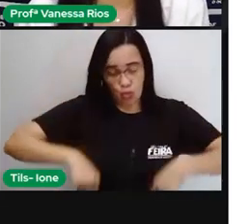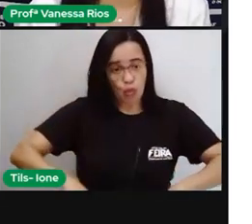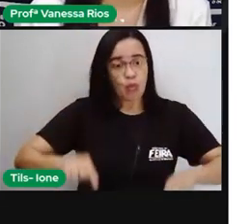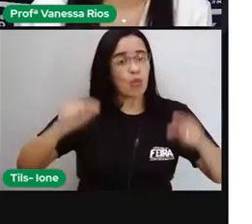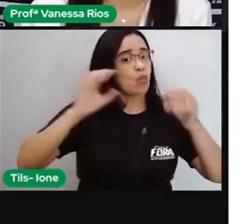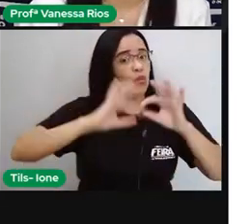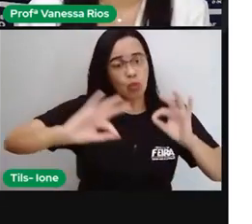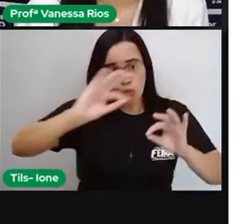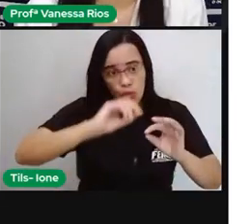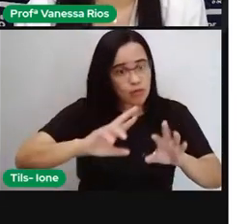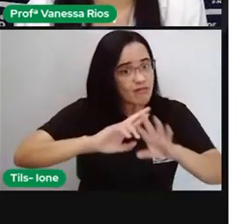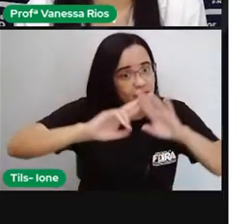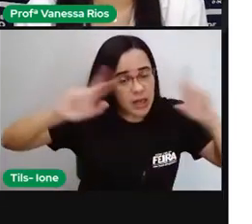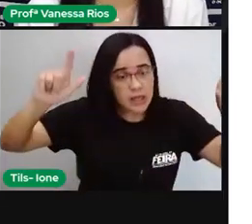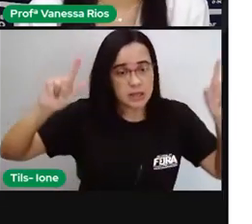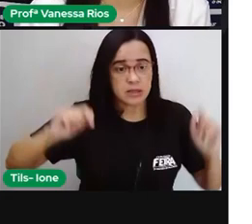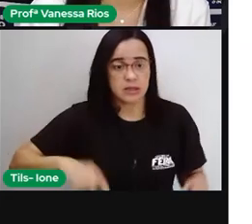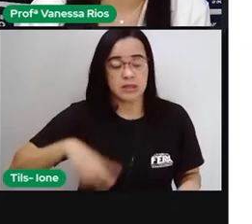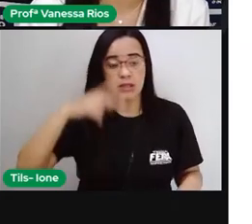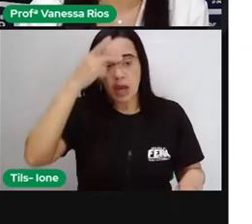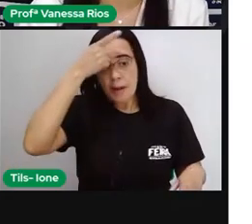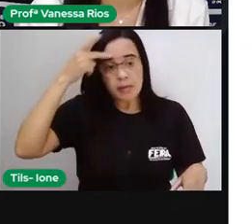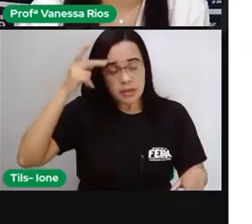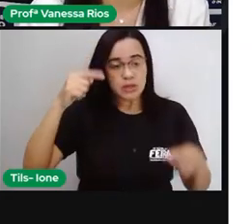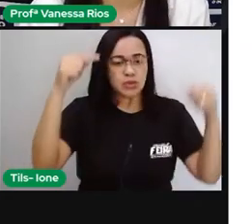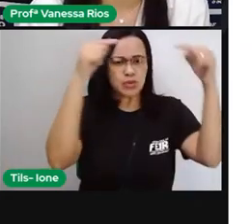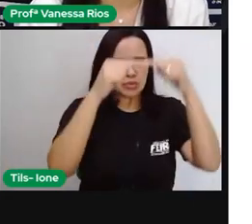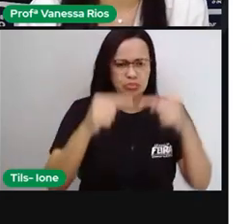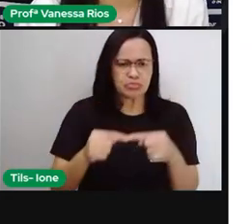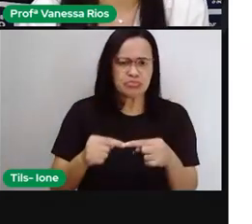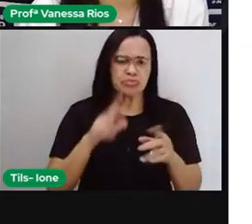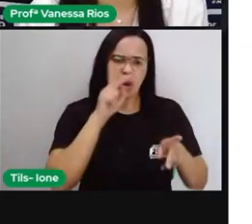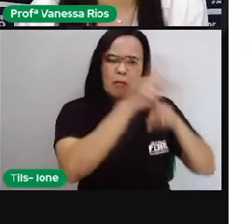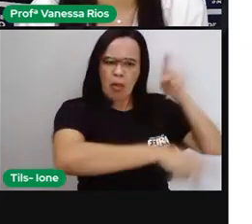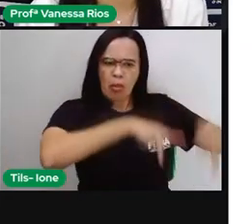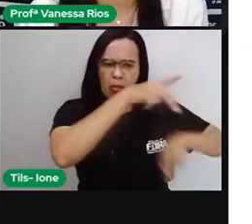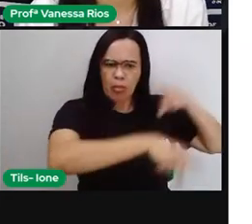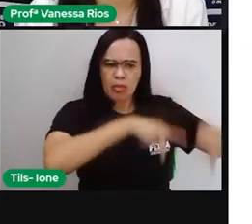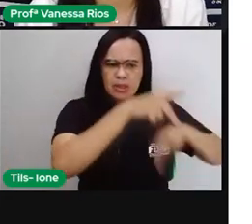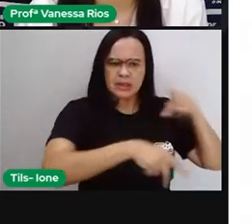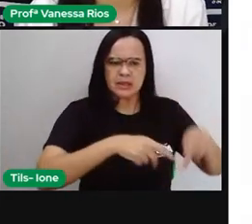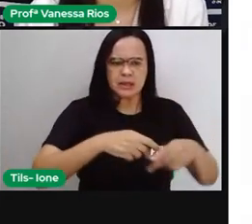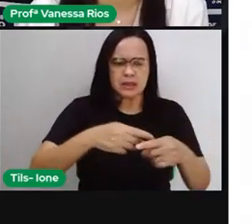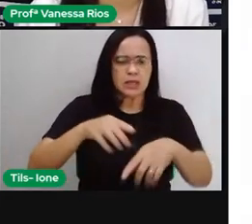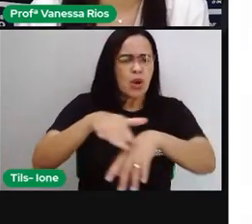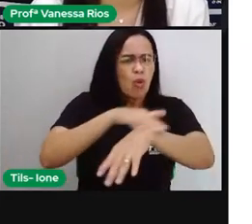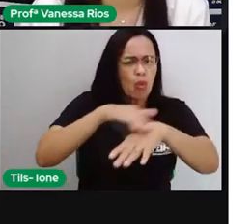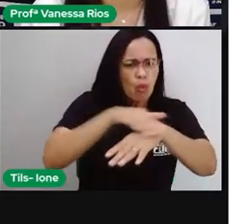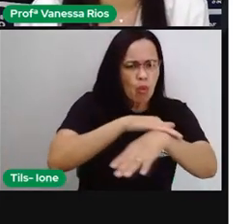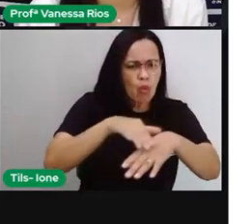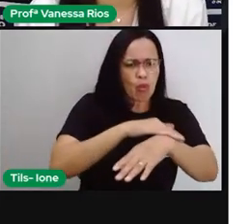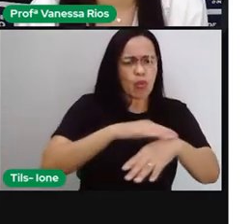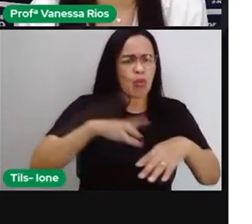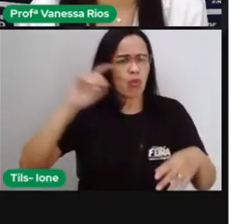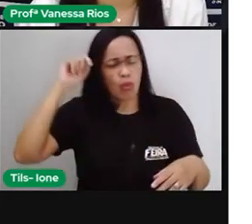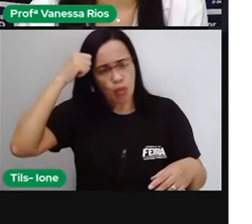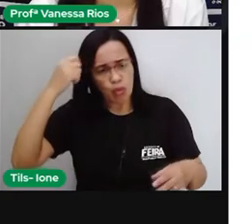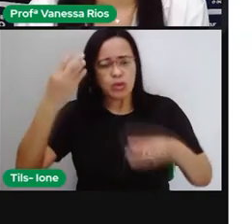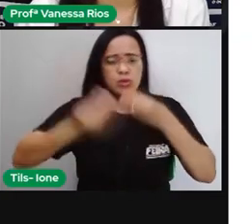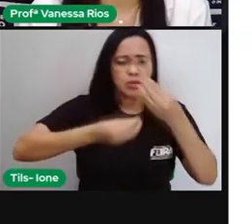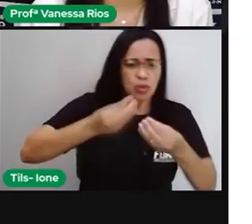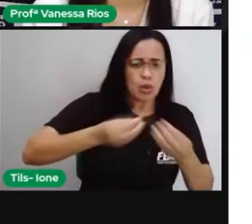isso à etnia, a povo, à raça. Existem aí várias definições que se podem estar relacionadas